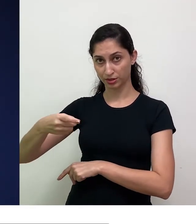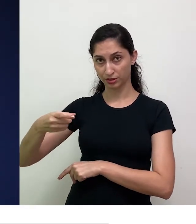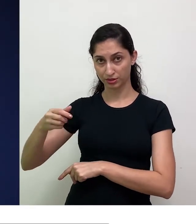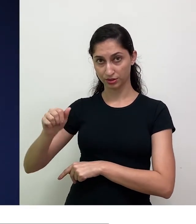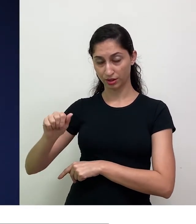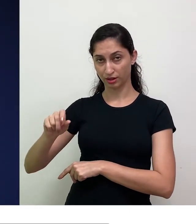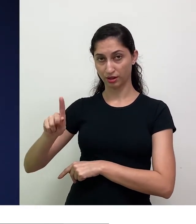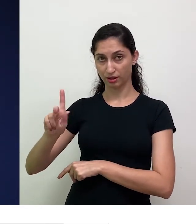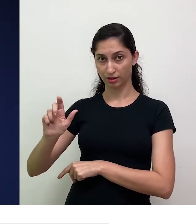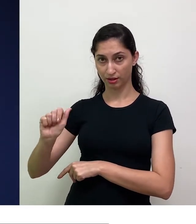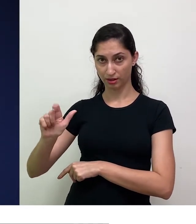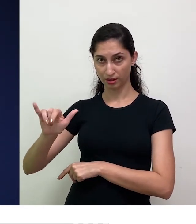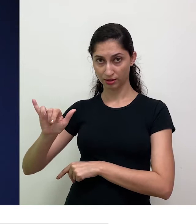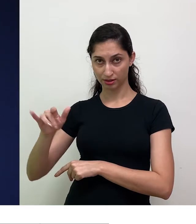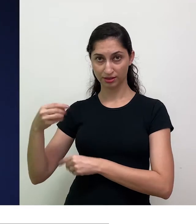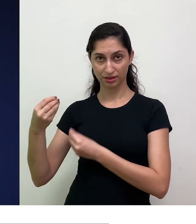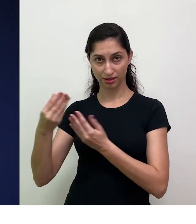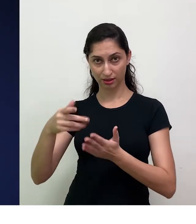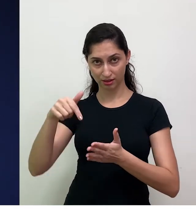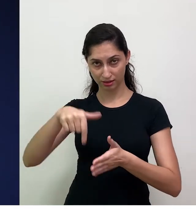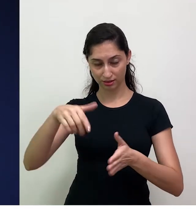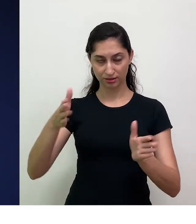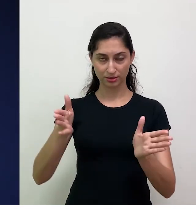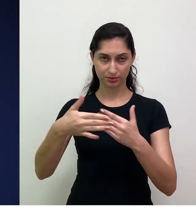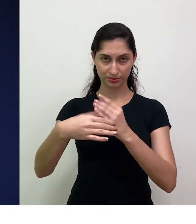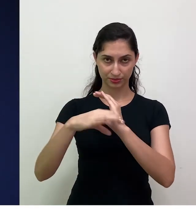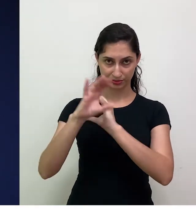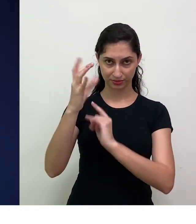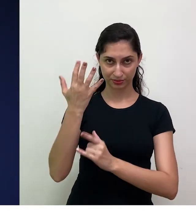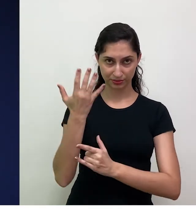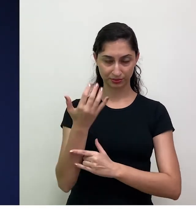da espaço de conhecimento.